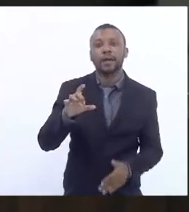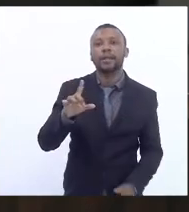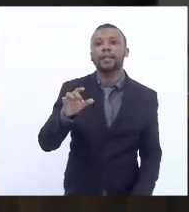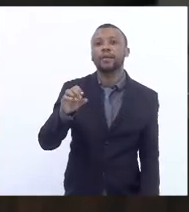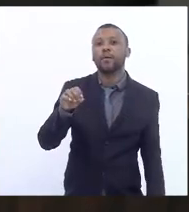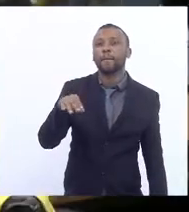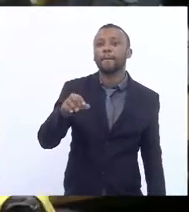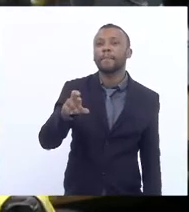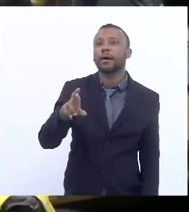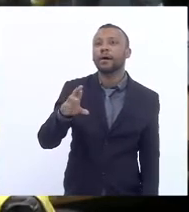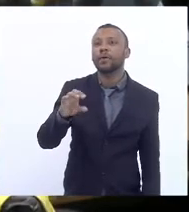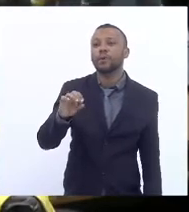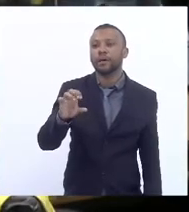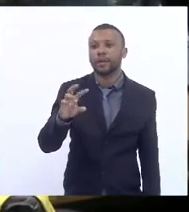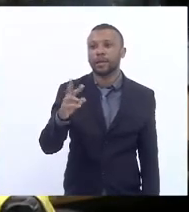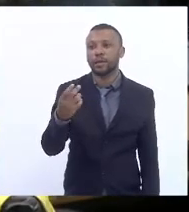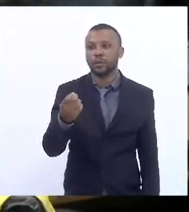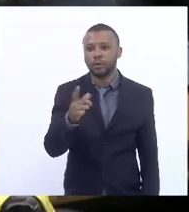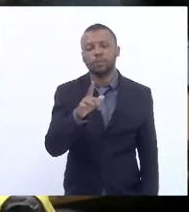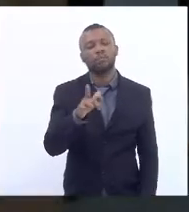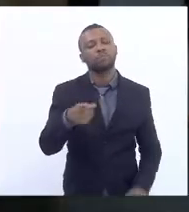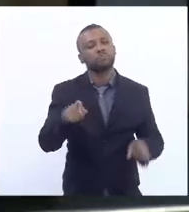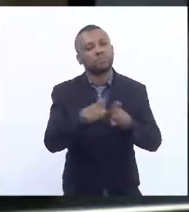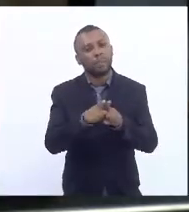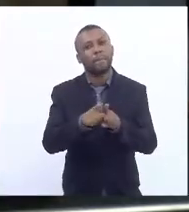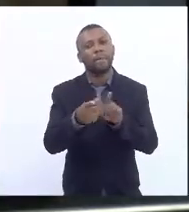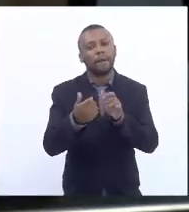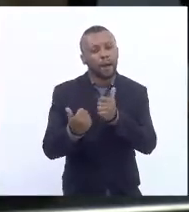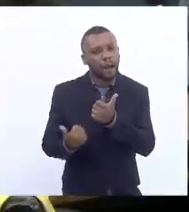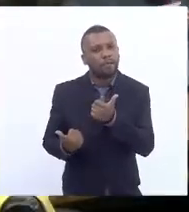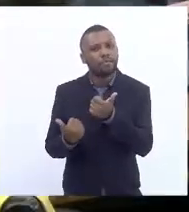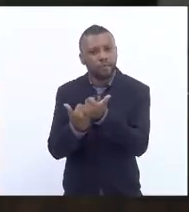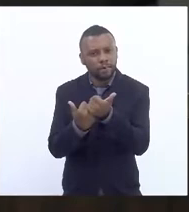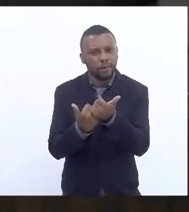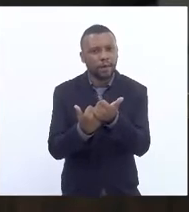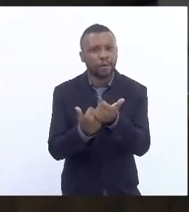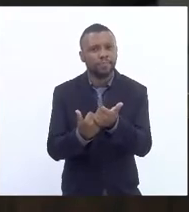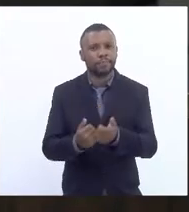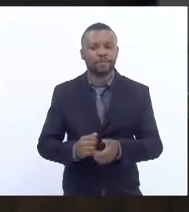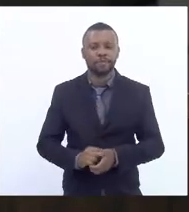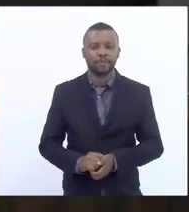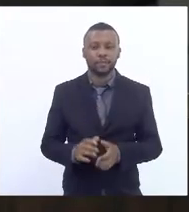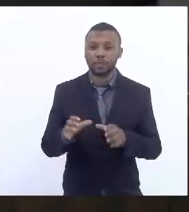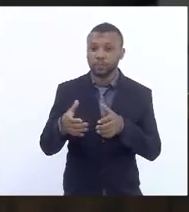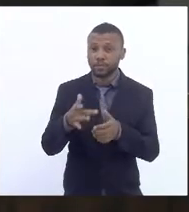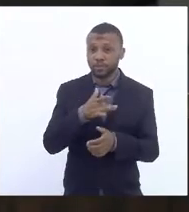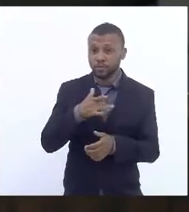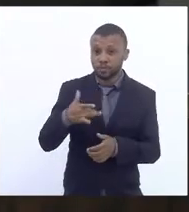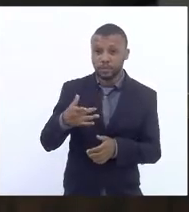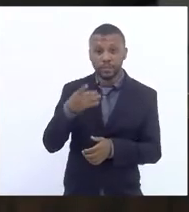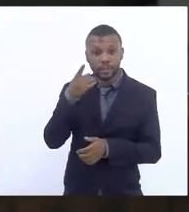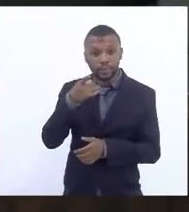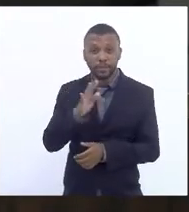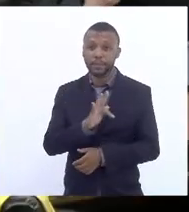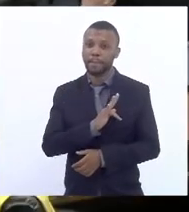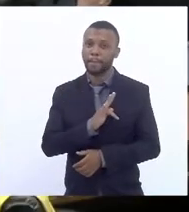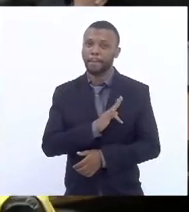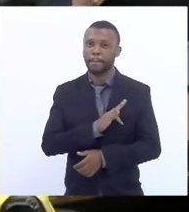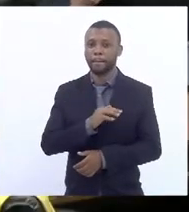pela comissão. Parecer favorável, presidente. Obrigado. Pela Comissão de Saúde, deputada Marta Rocha.